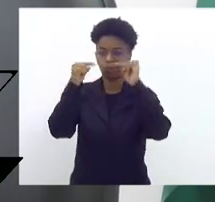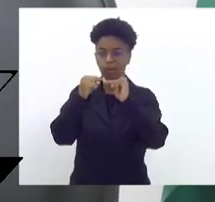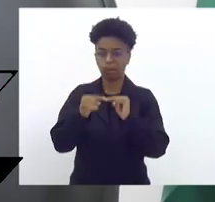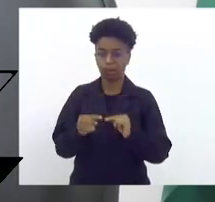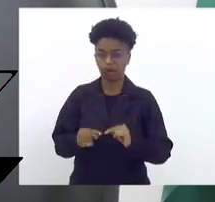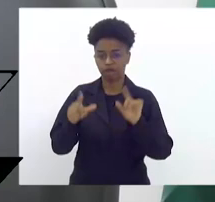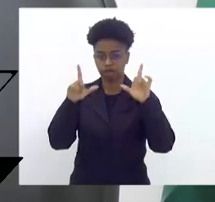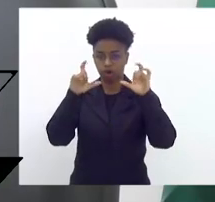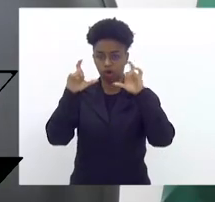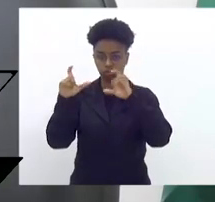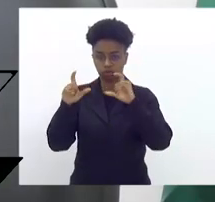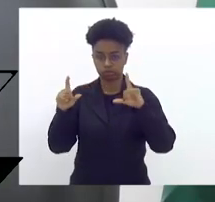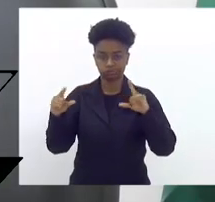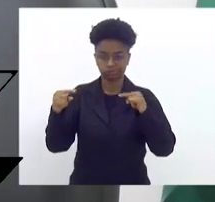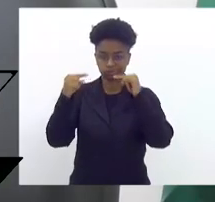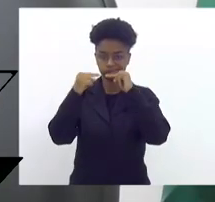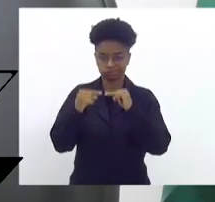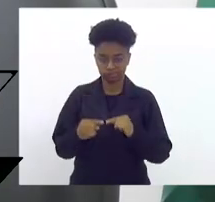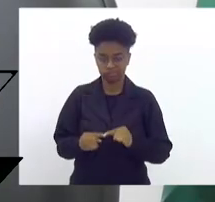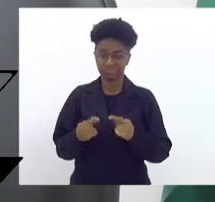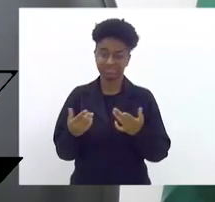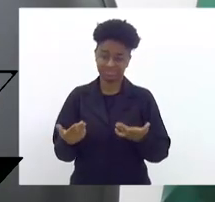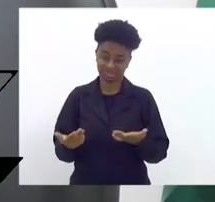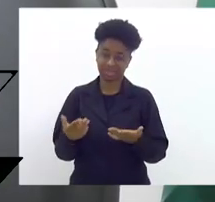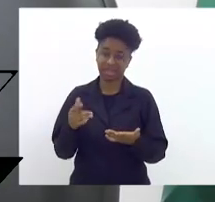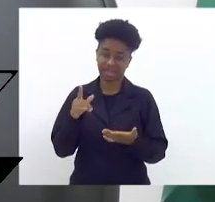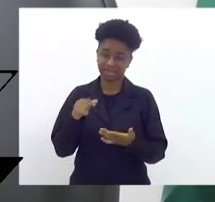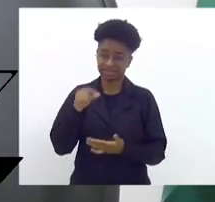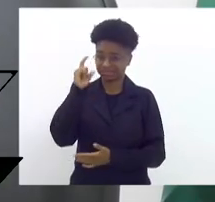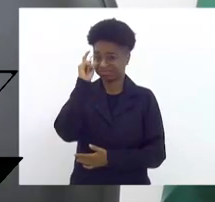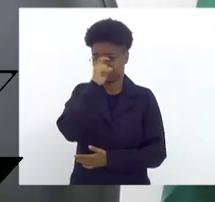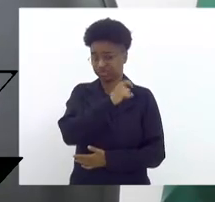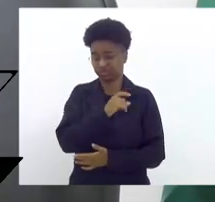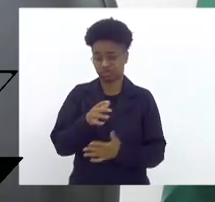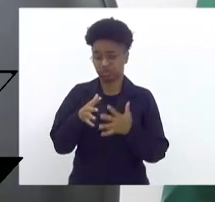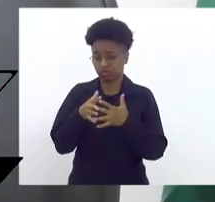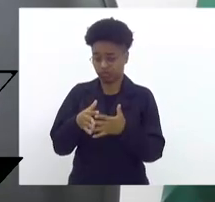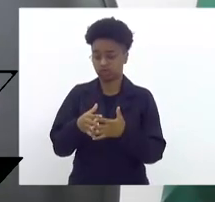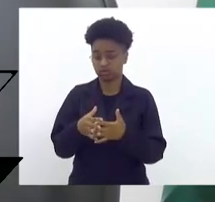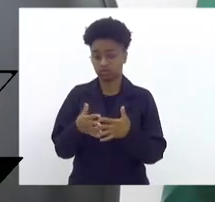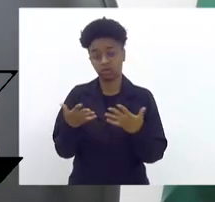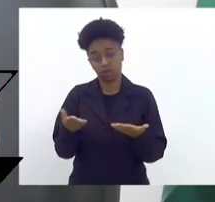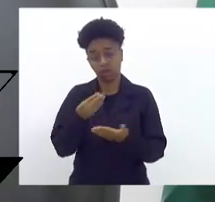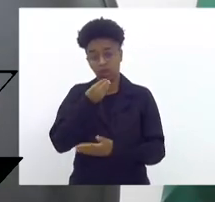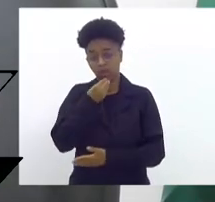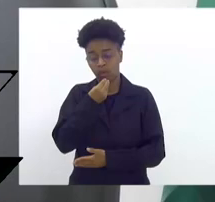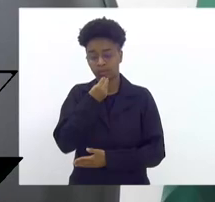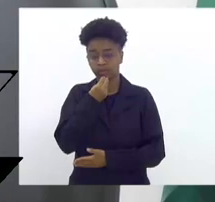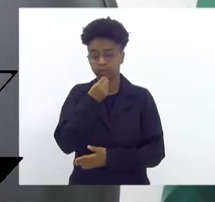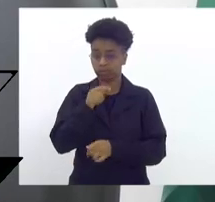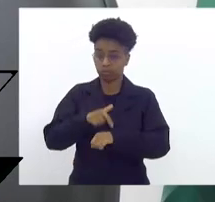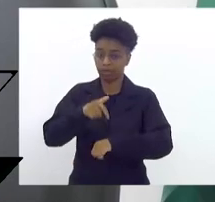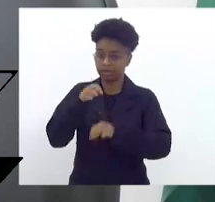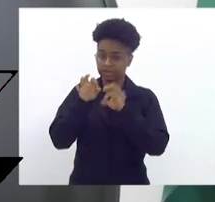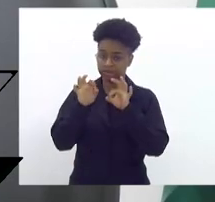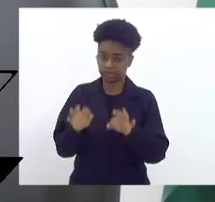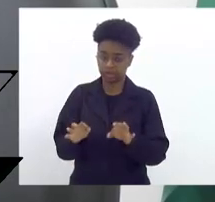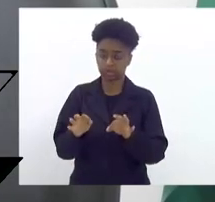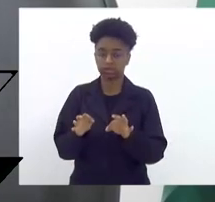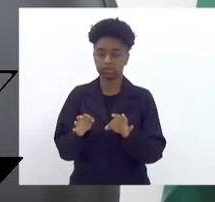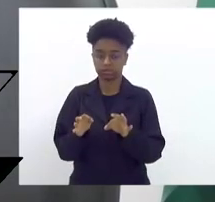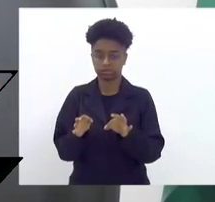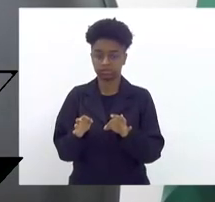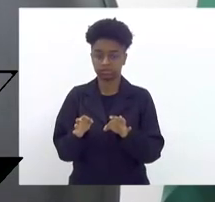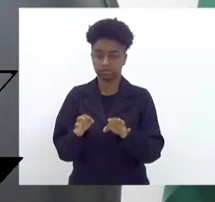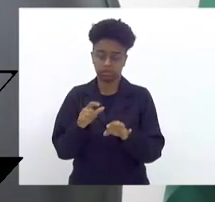reconhecimento fotográfico casos assim muito emblemáticos né evidentemente no momento adequado no momento